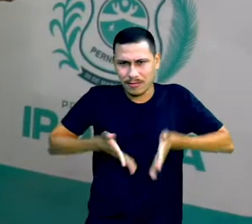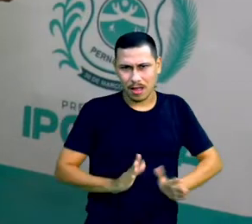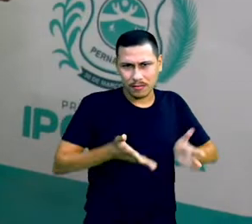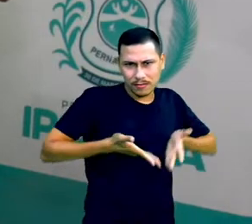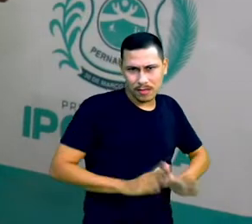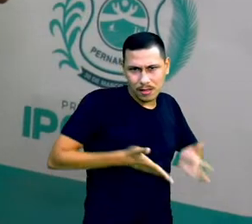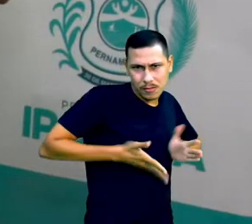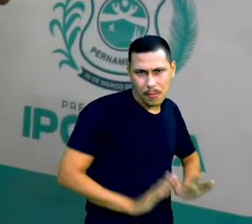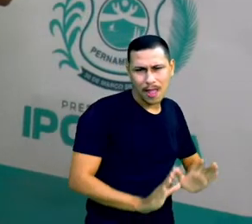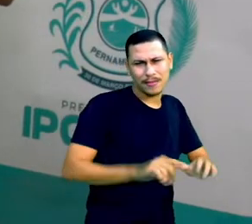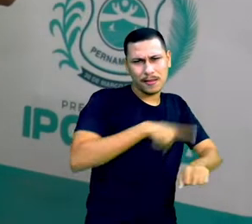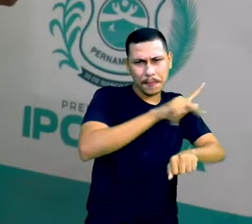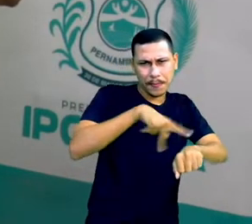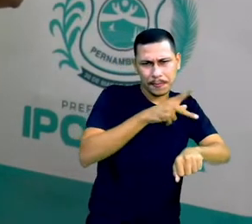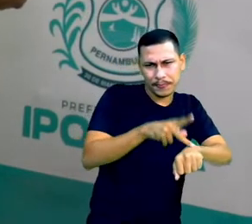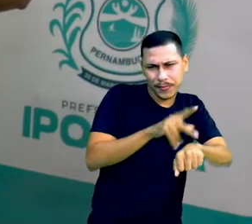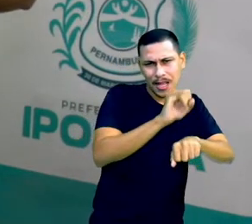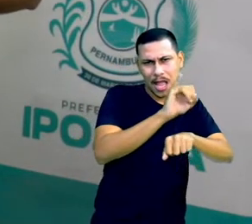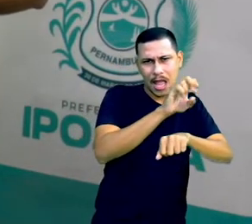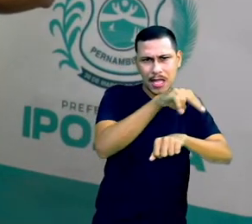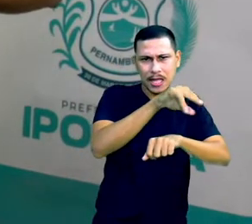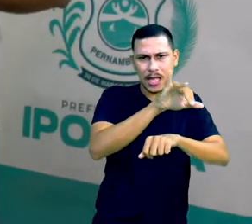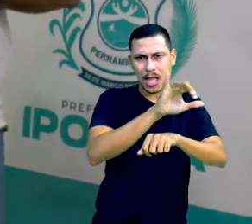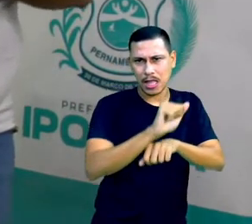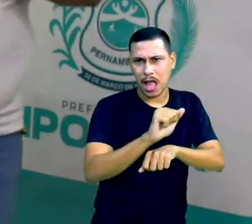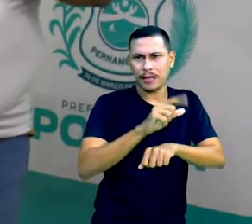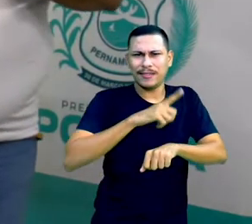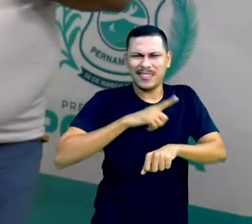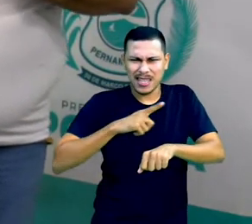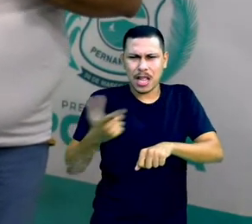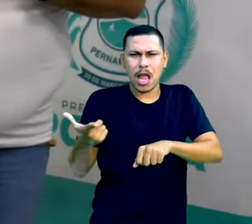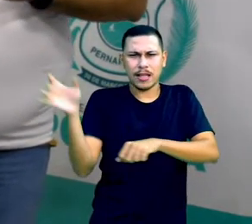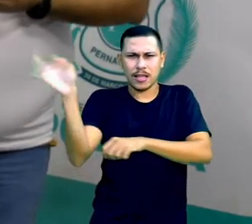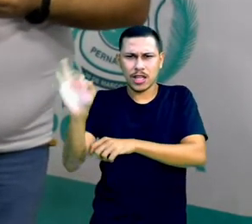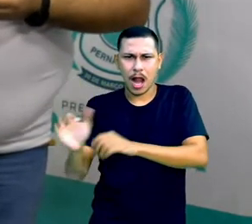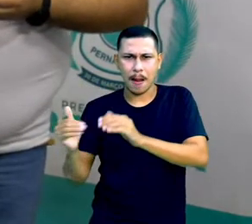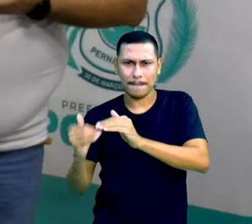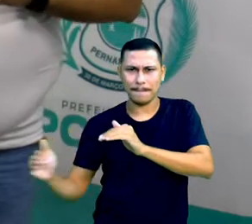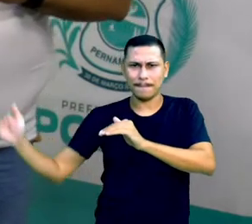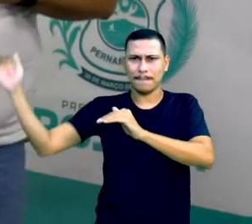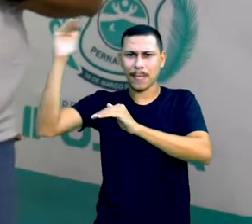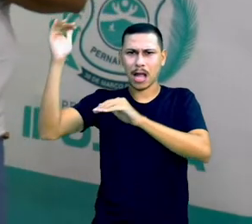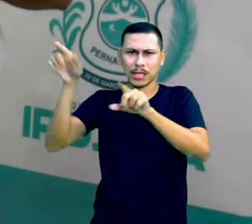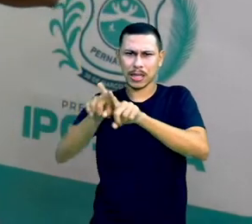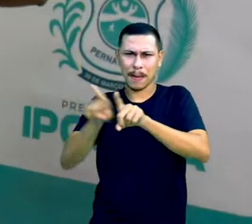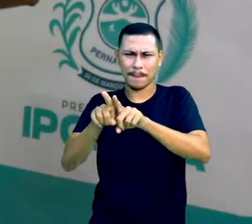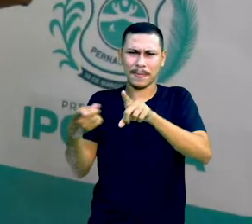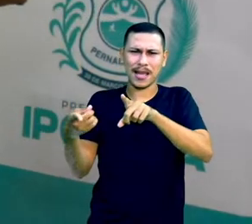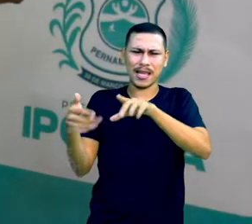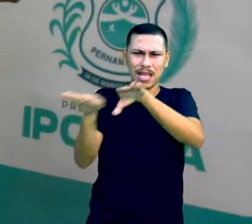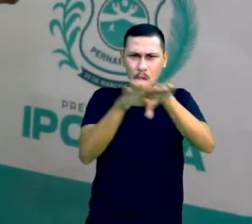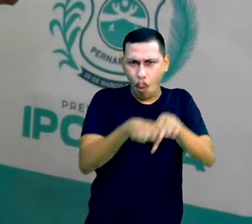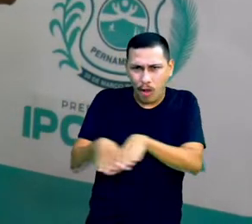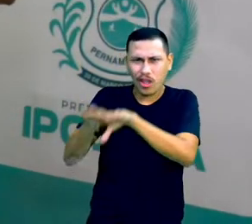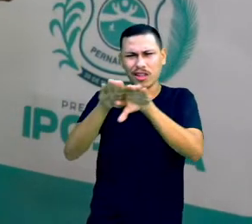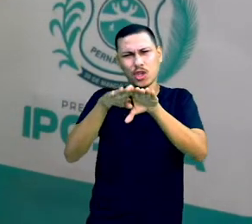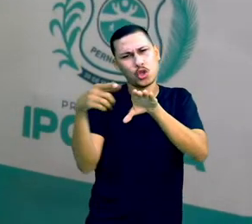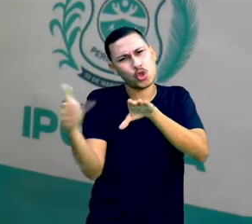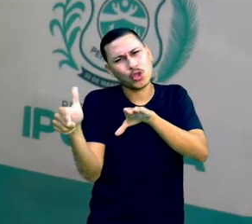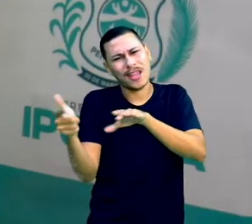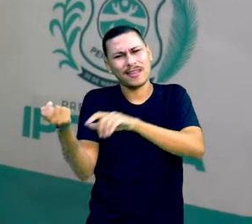tem essa taxa de natalidade muito elevada. As desigualdades socioeconômicas